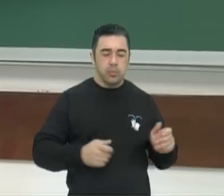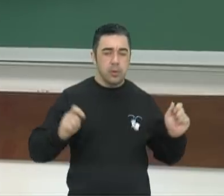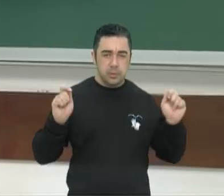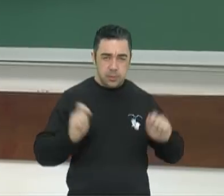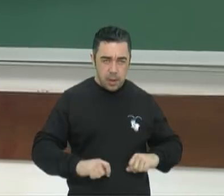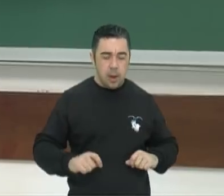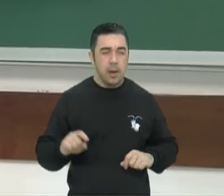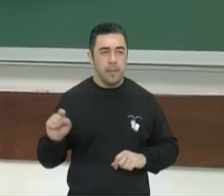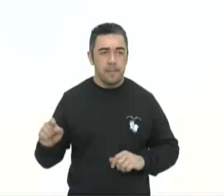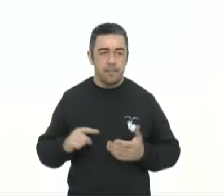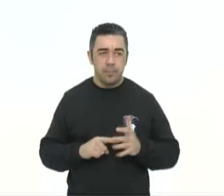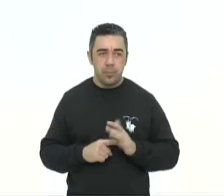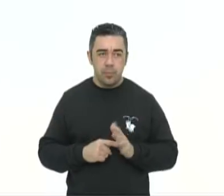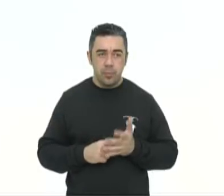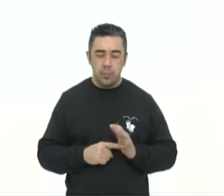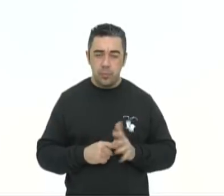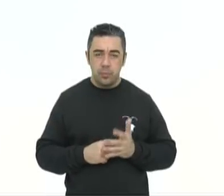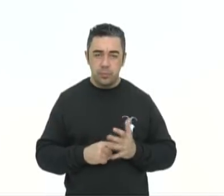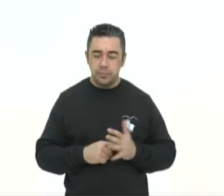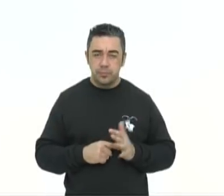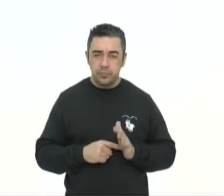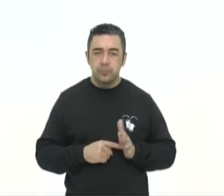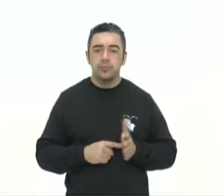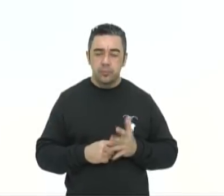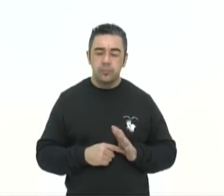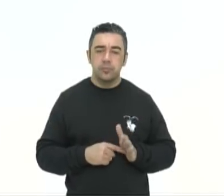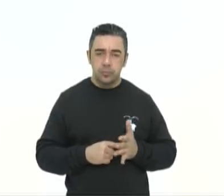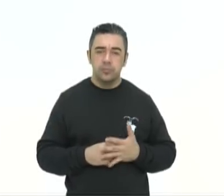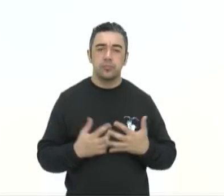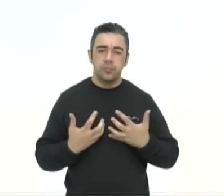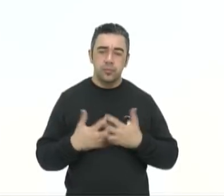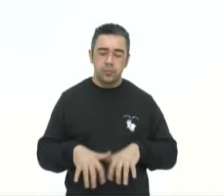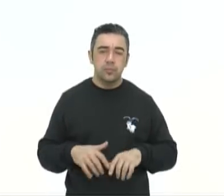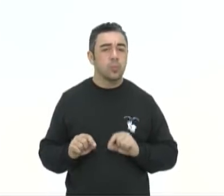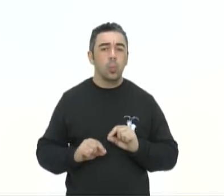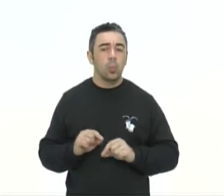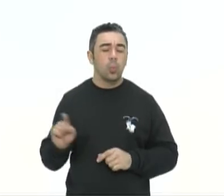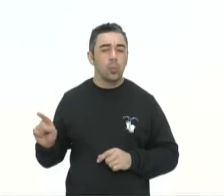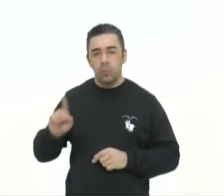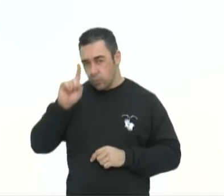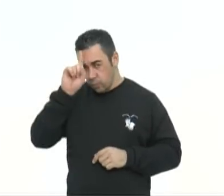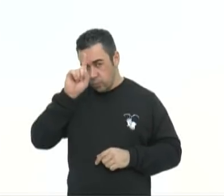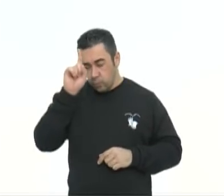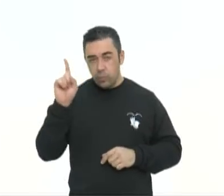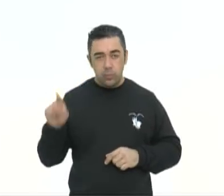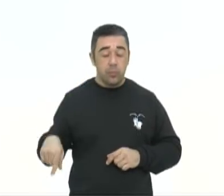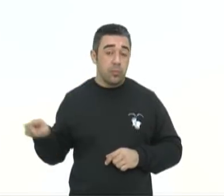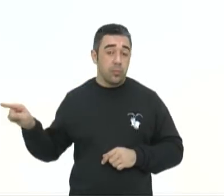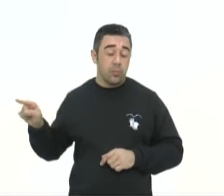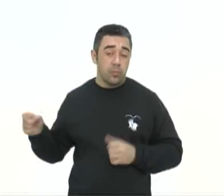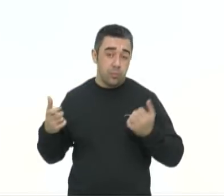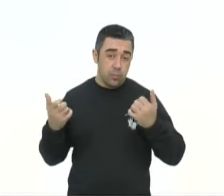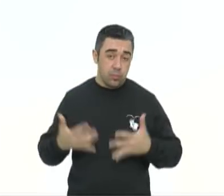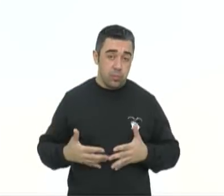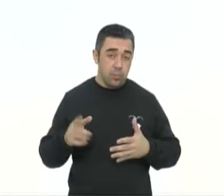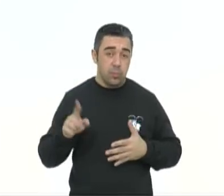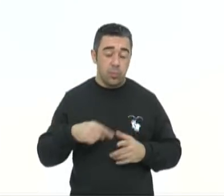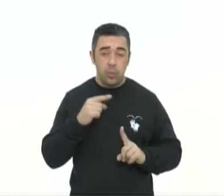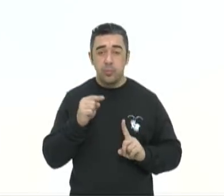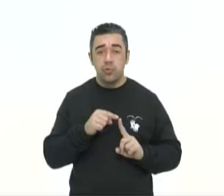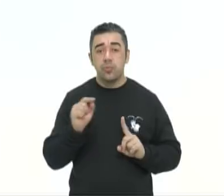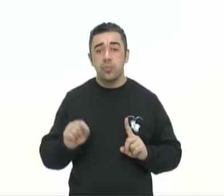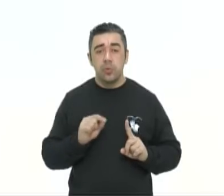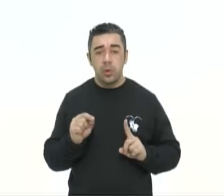o motor trabalhar. E esse motor trabalhando, qual que é a ideia do motor? O motor, conforme eu já disse, o objetivo dele